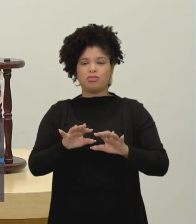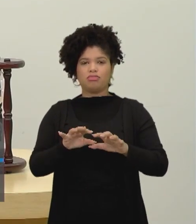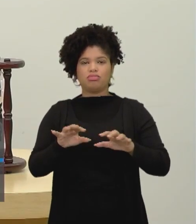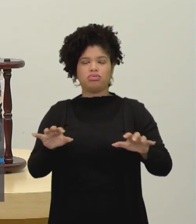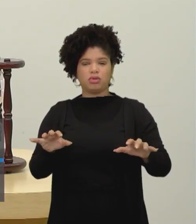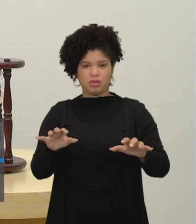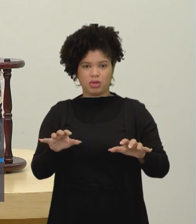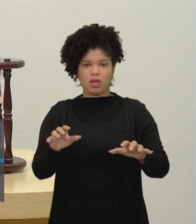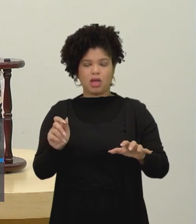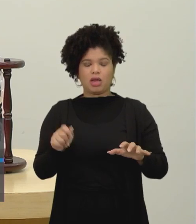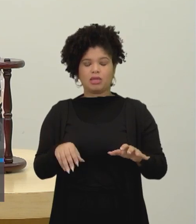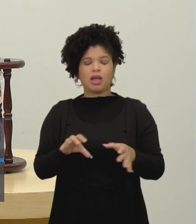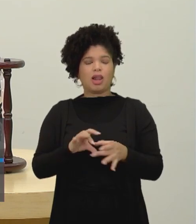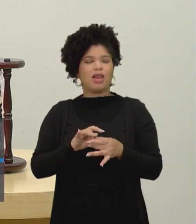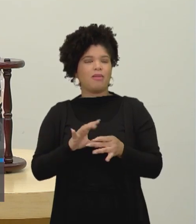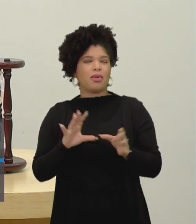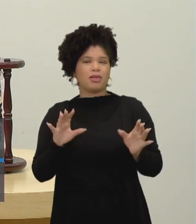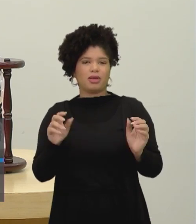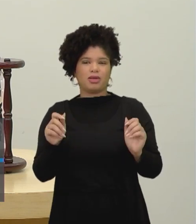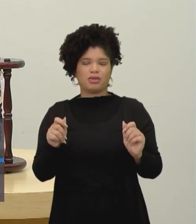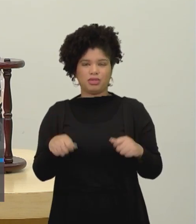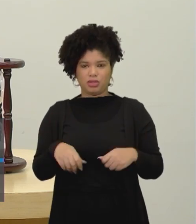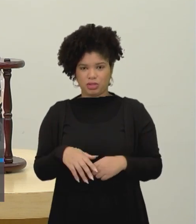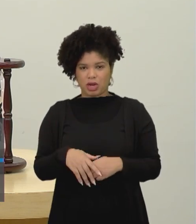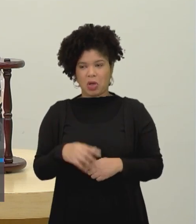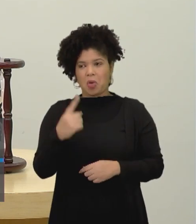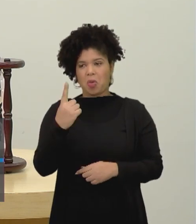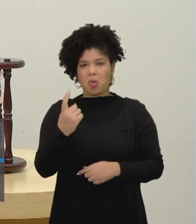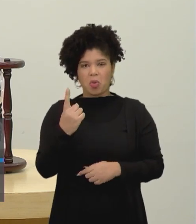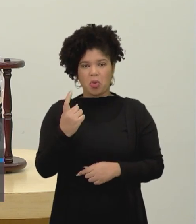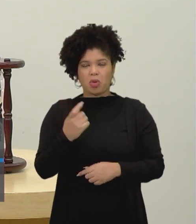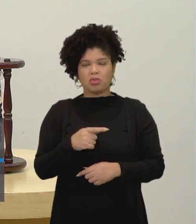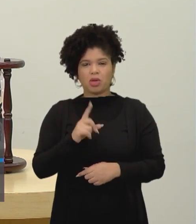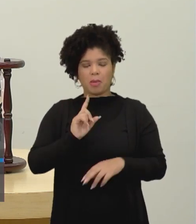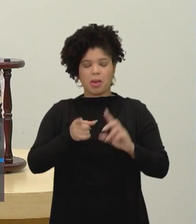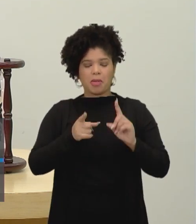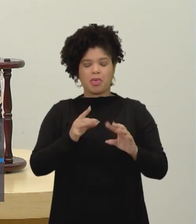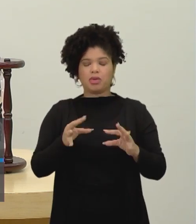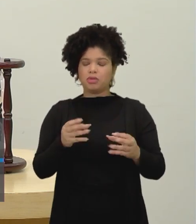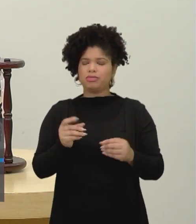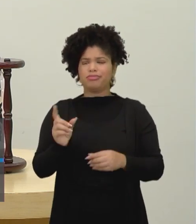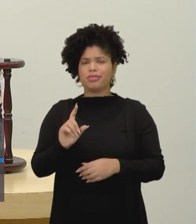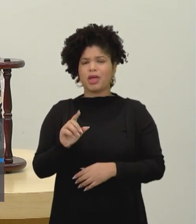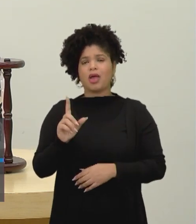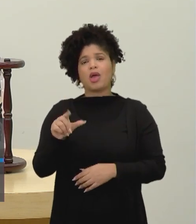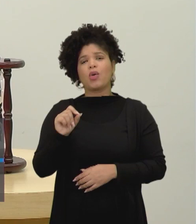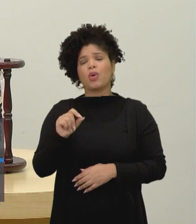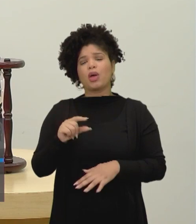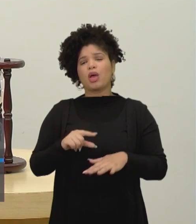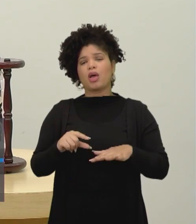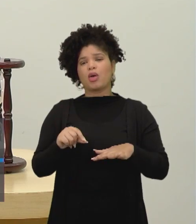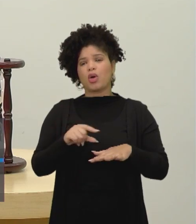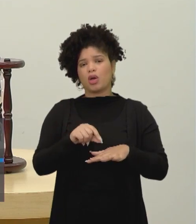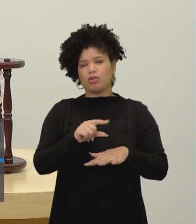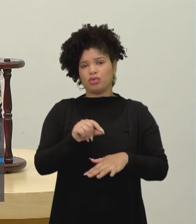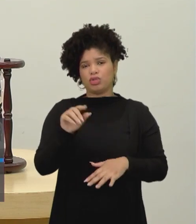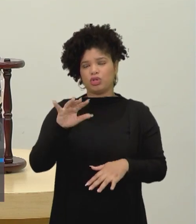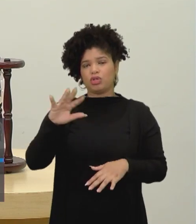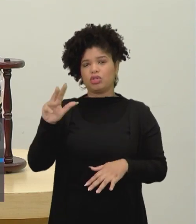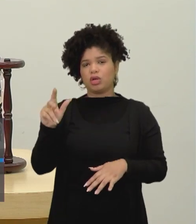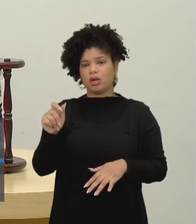de independência, eles são importantes porque a gente precisa entender que é uma reação da África e da Ásia contra